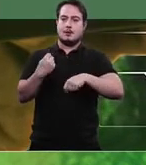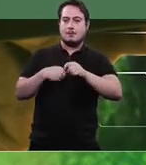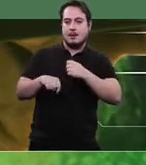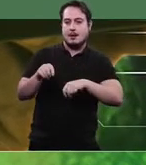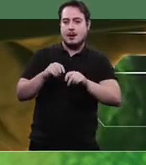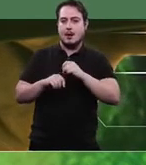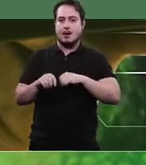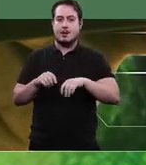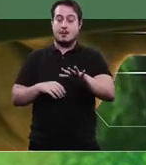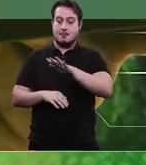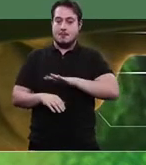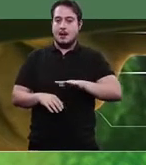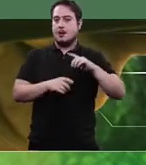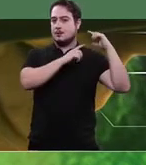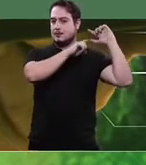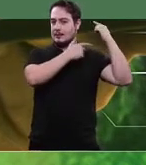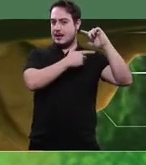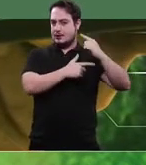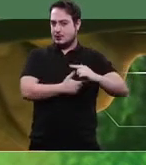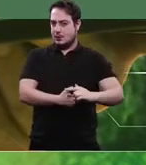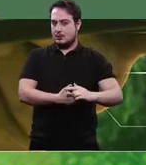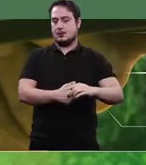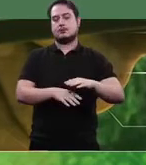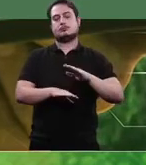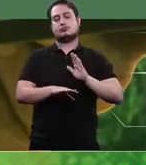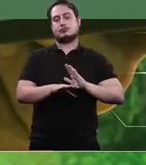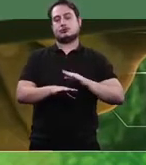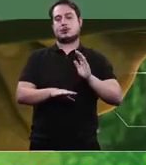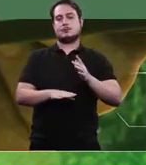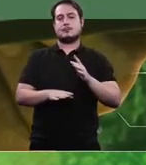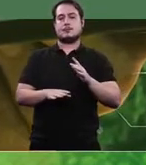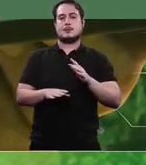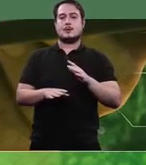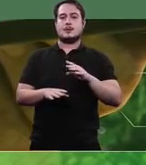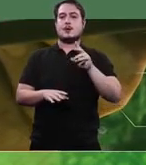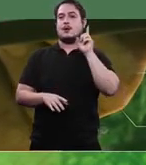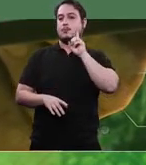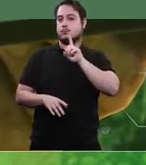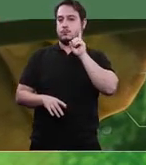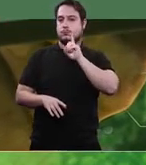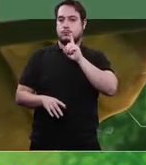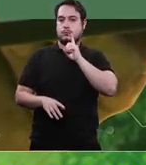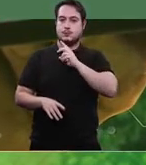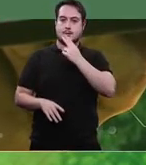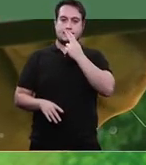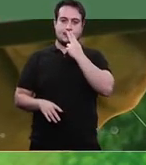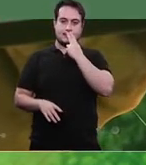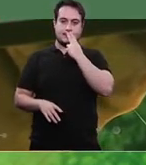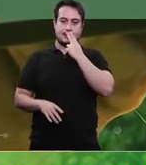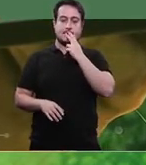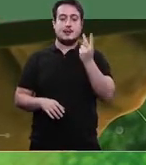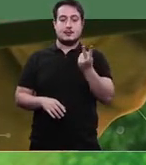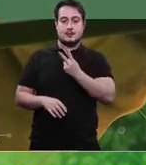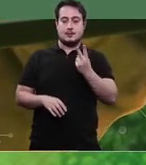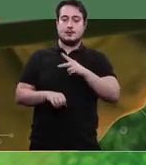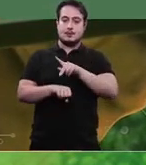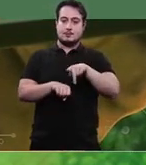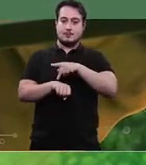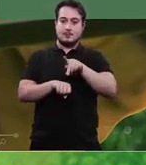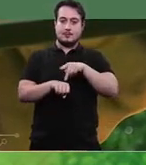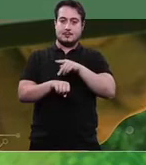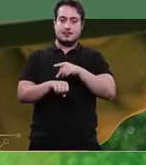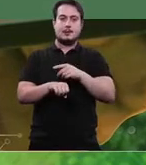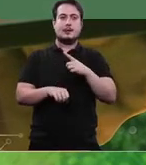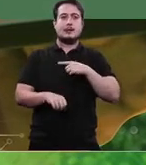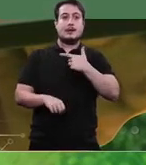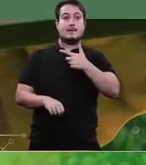mercados mais tradicionais da pauta exportadora brasileira, que são Estados Unidos e Alemanha, onde a gente encontrou nesses cruzamentos